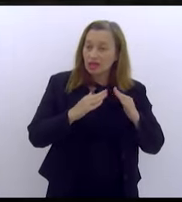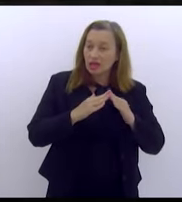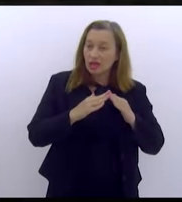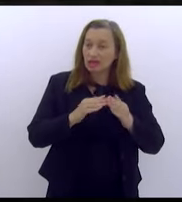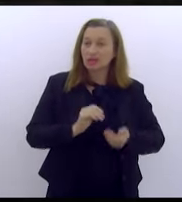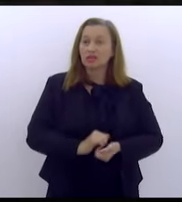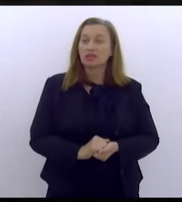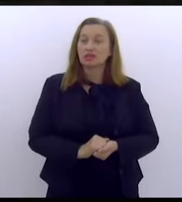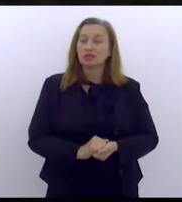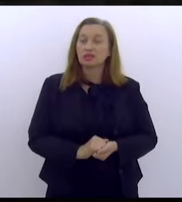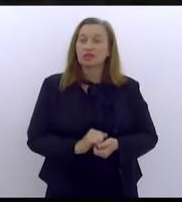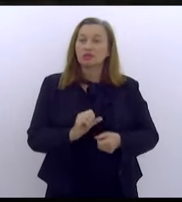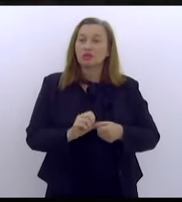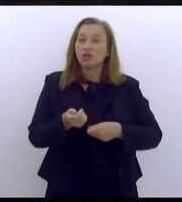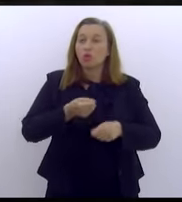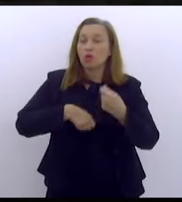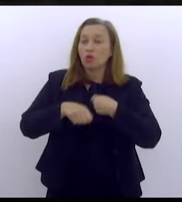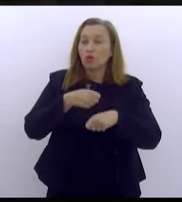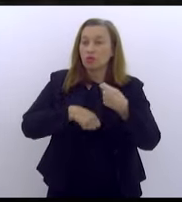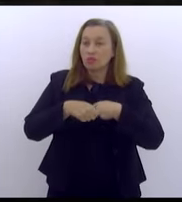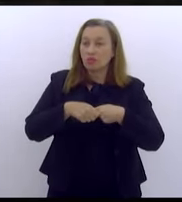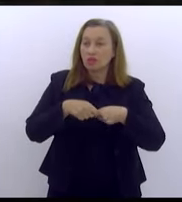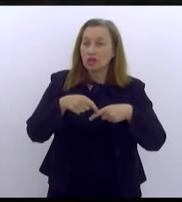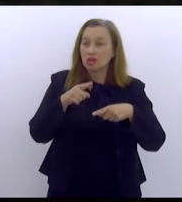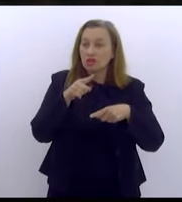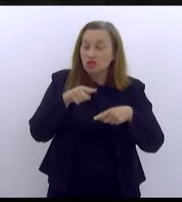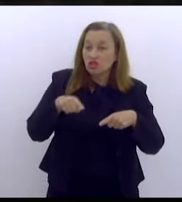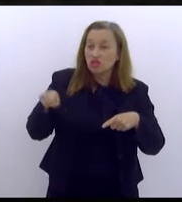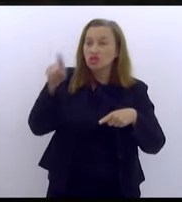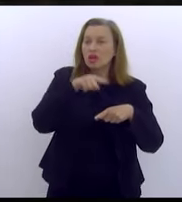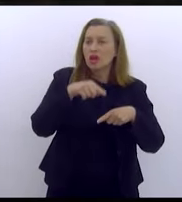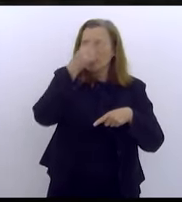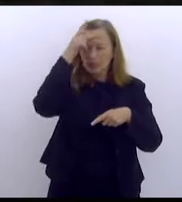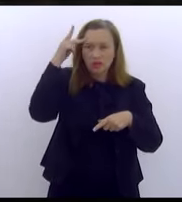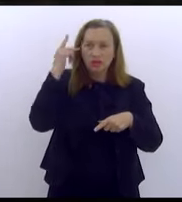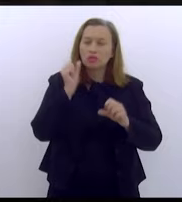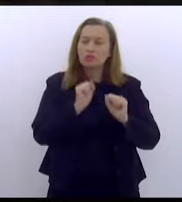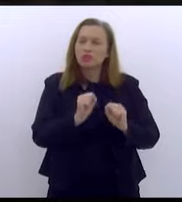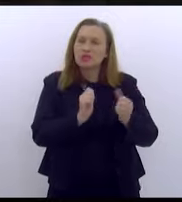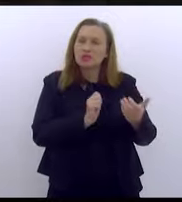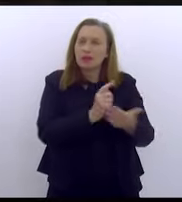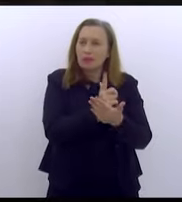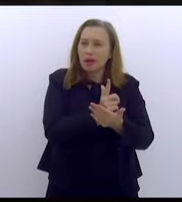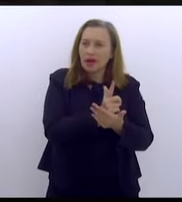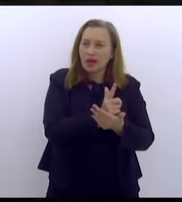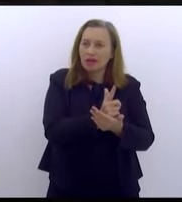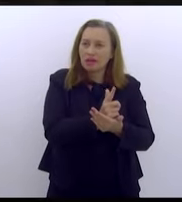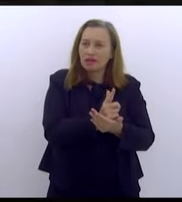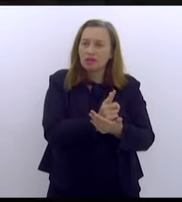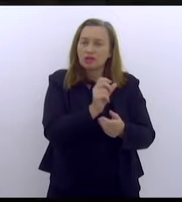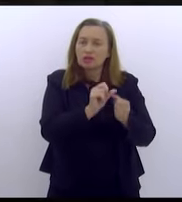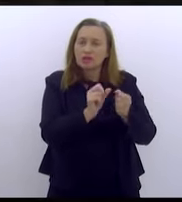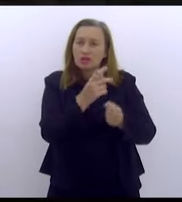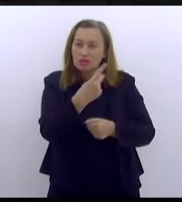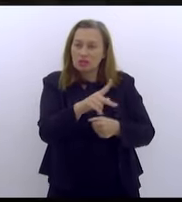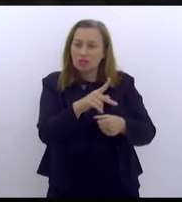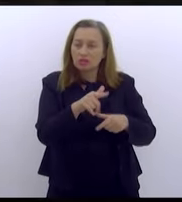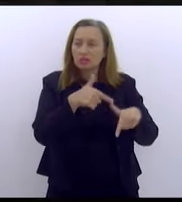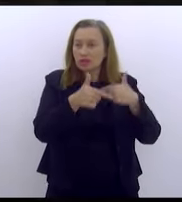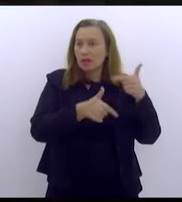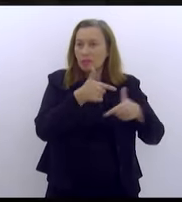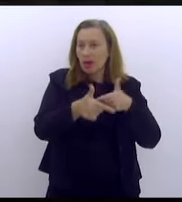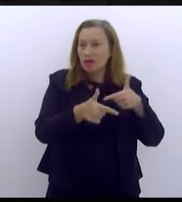que uma economia gire, porque, afinal de contas, pessoas poderiam ser pagas para fazer os trabalhos que